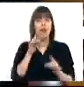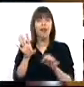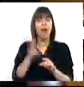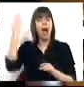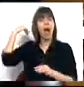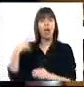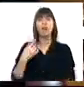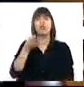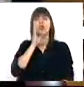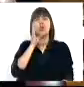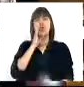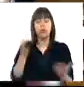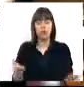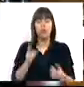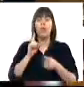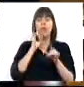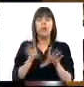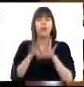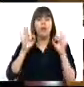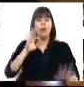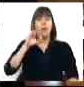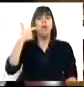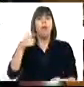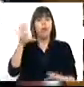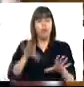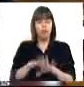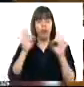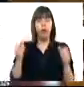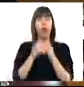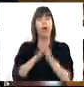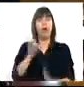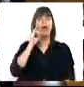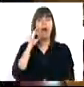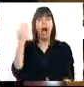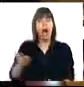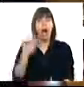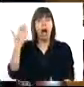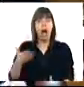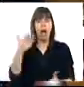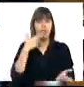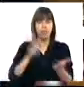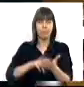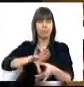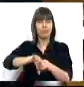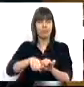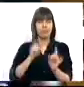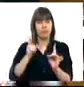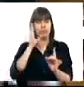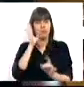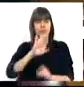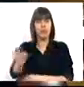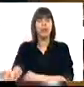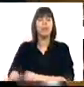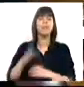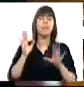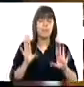filme, Sr. Primeiro-Ministro. Foi o que foi com a PT. Estava tudo garantido e deu no desastre que deu. Mas